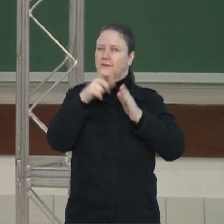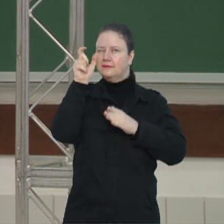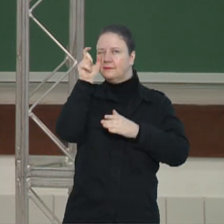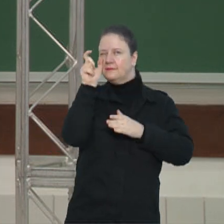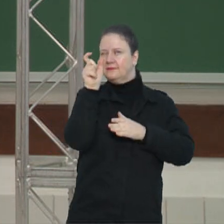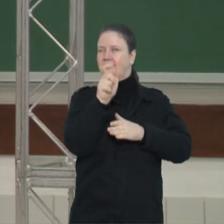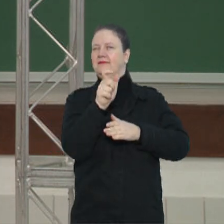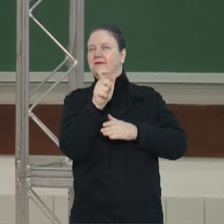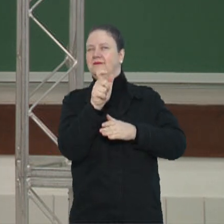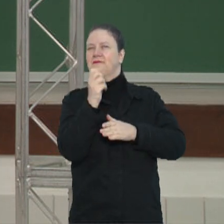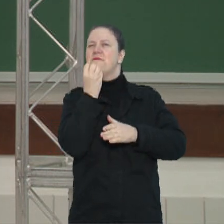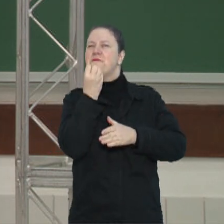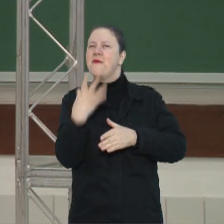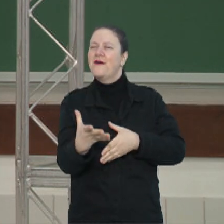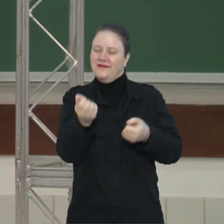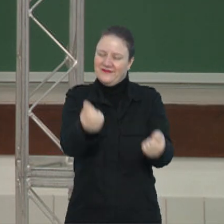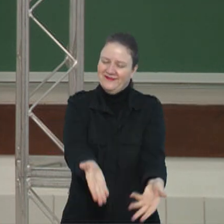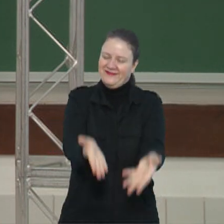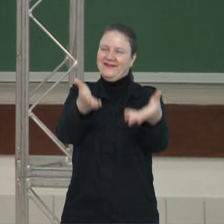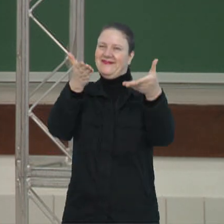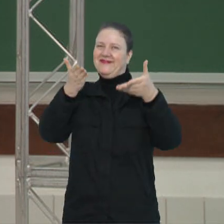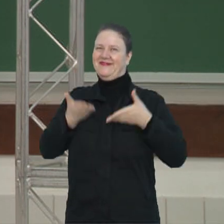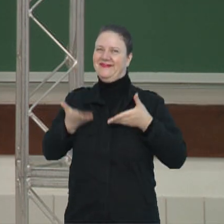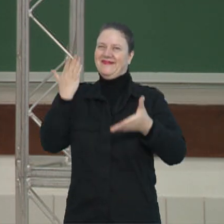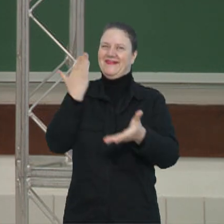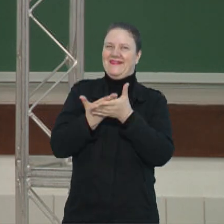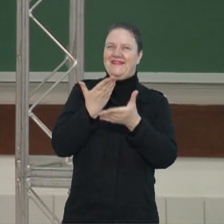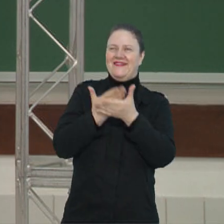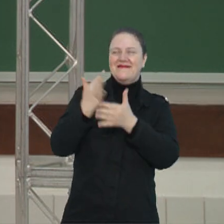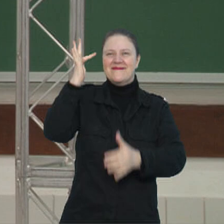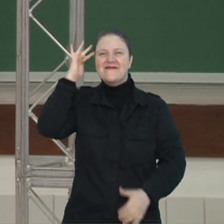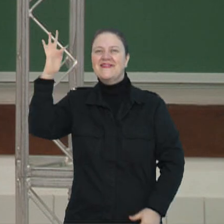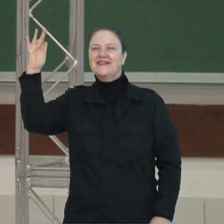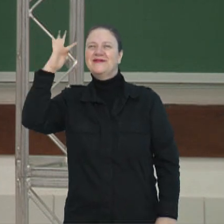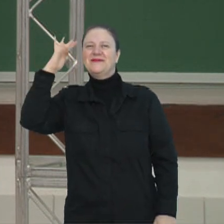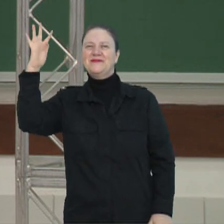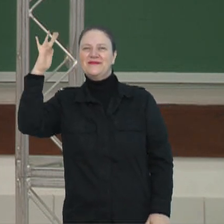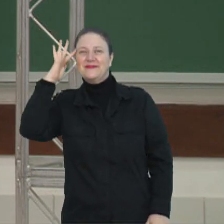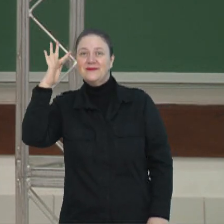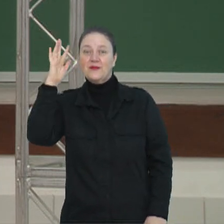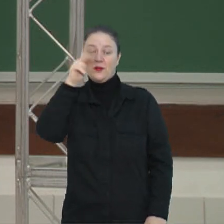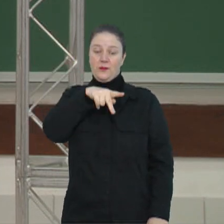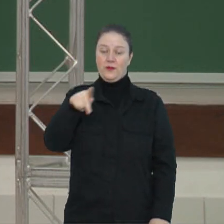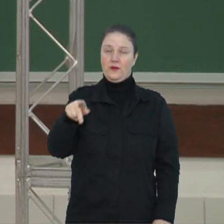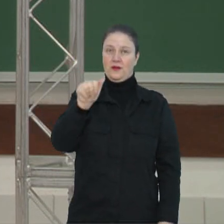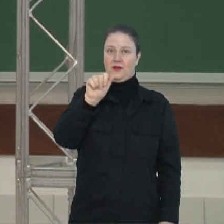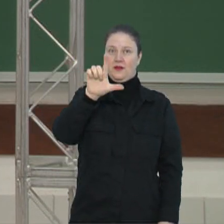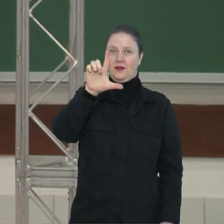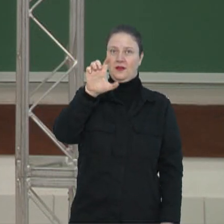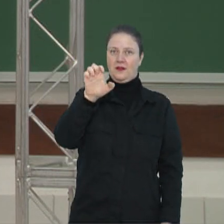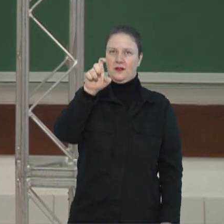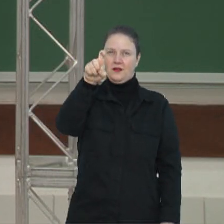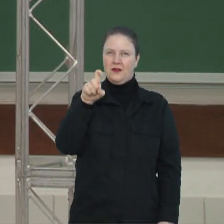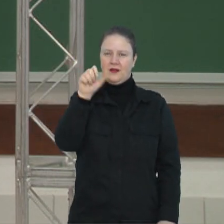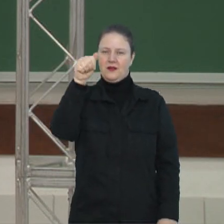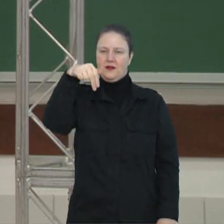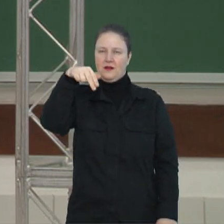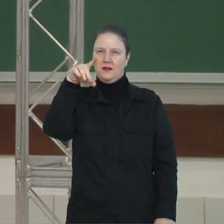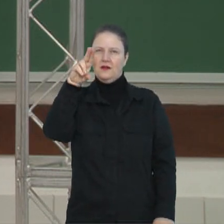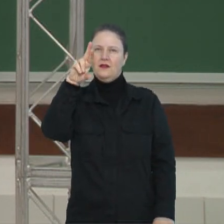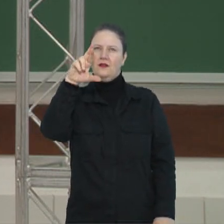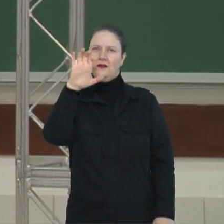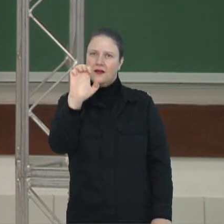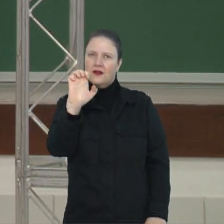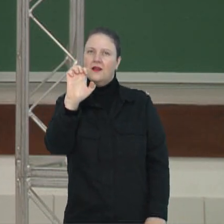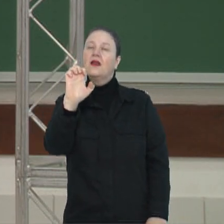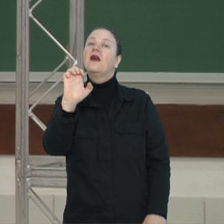Então, bem-vindos a mais uma aula de filosofia, pessoal. Sou o professor Alexandre Bonfim e hoje daremos